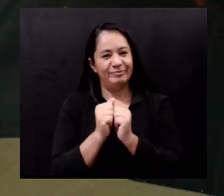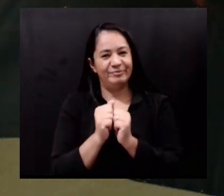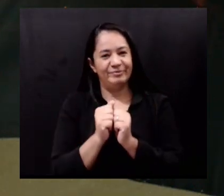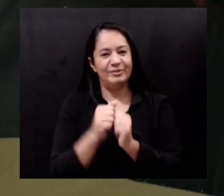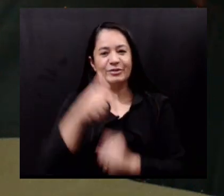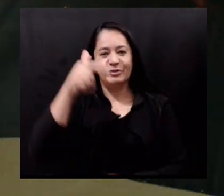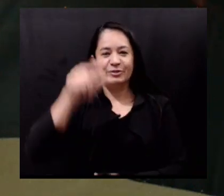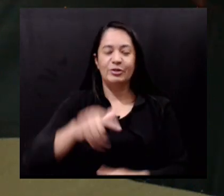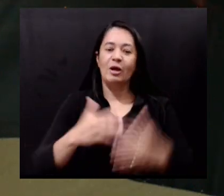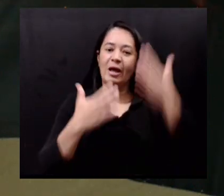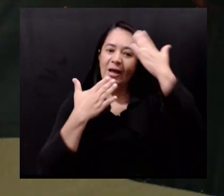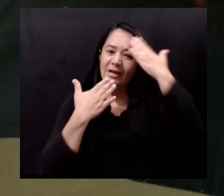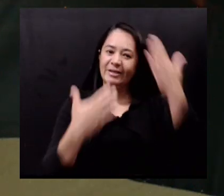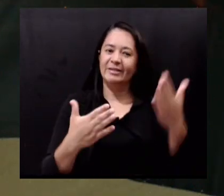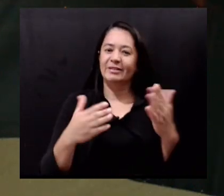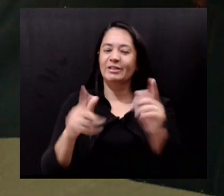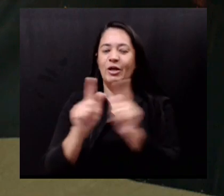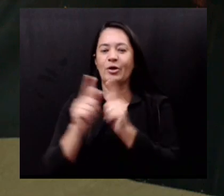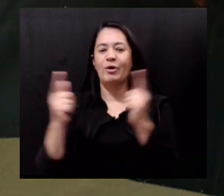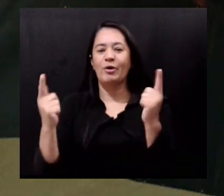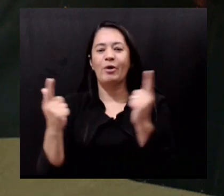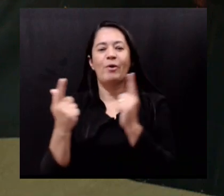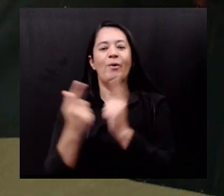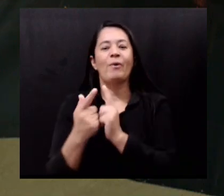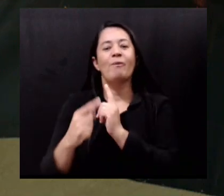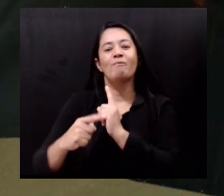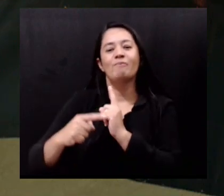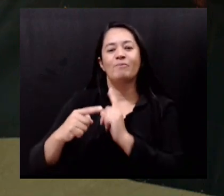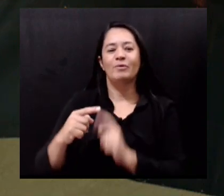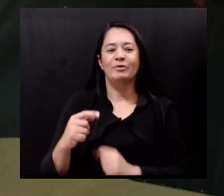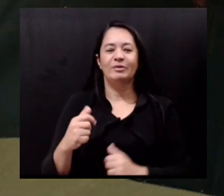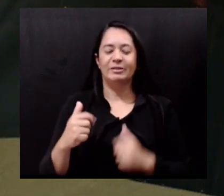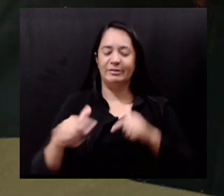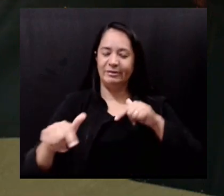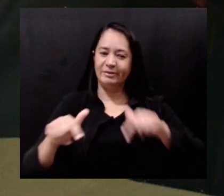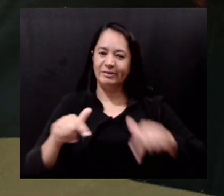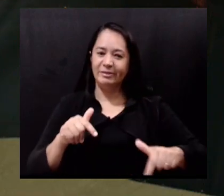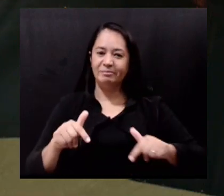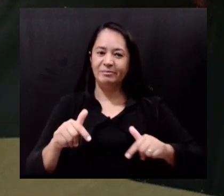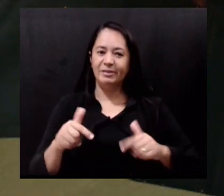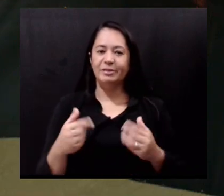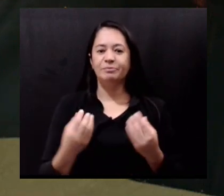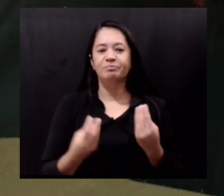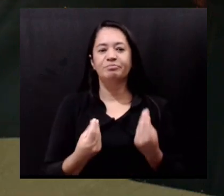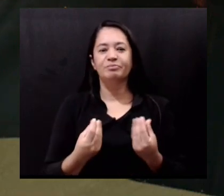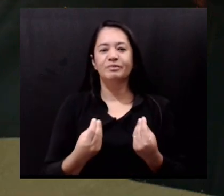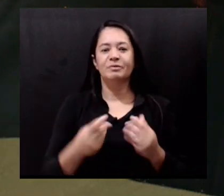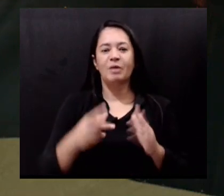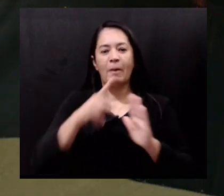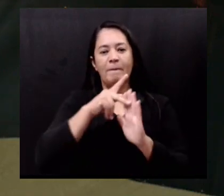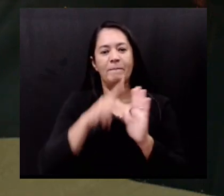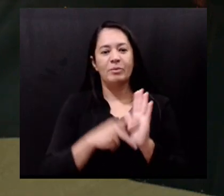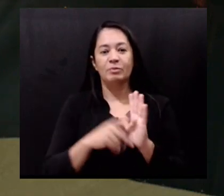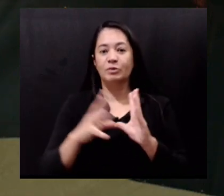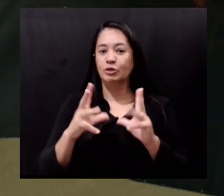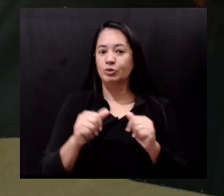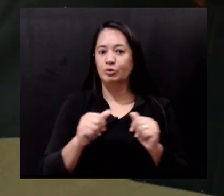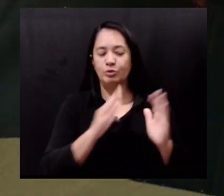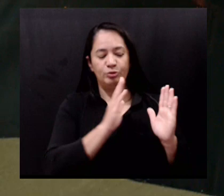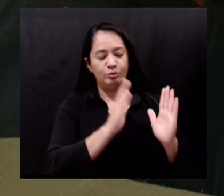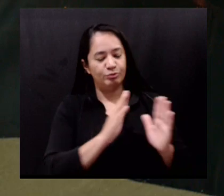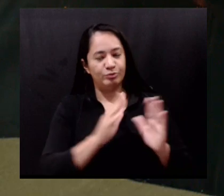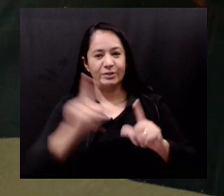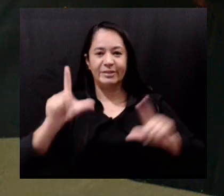toda a equipe do Grupo Mais, né, que trabalha para trazer para você esse programa e toda a programação da TV Câmara Campinas.